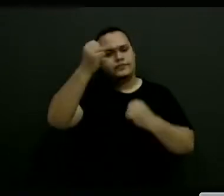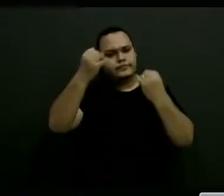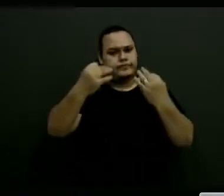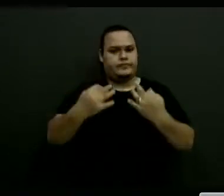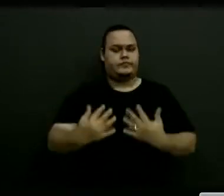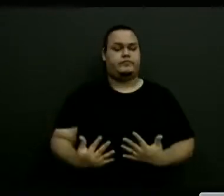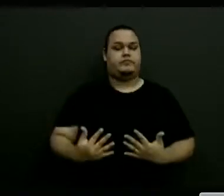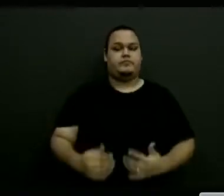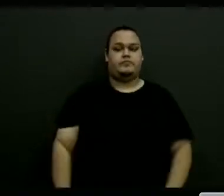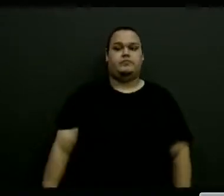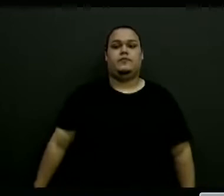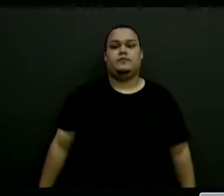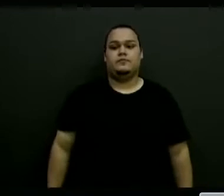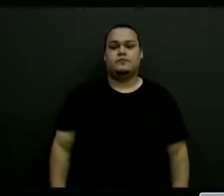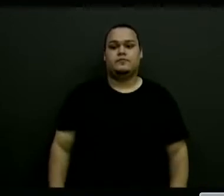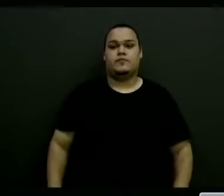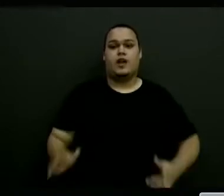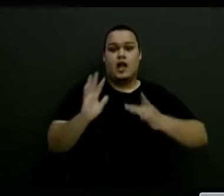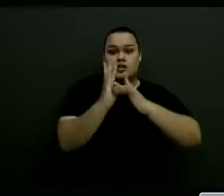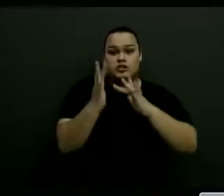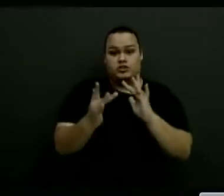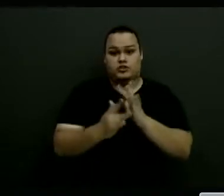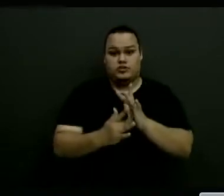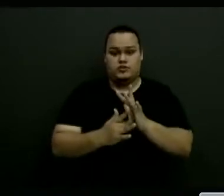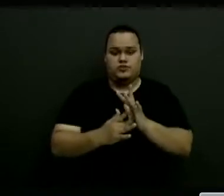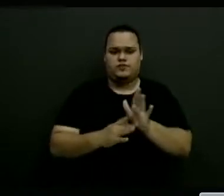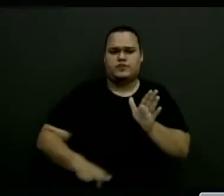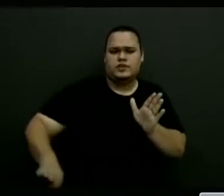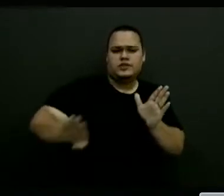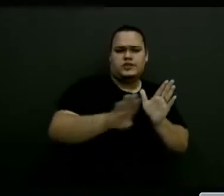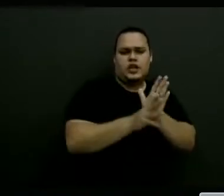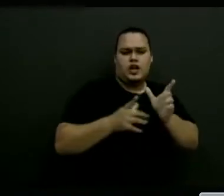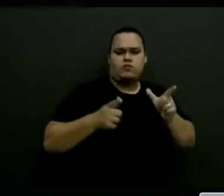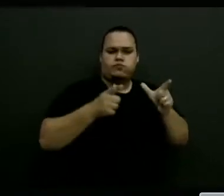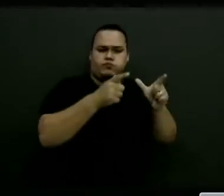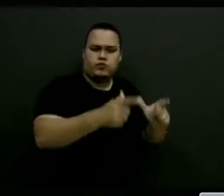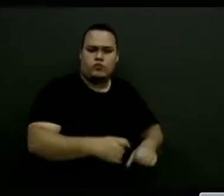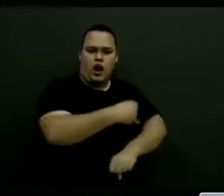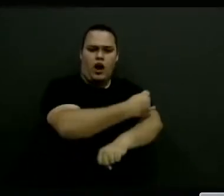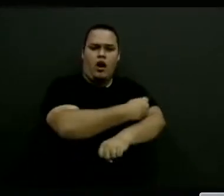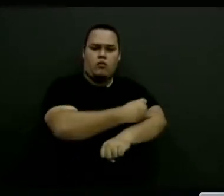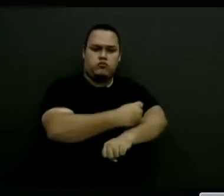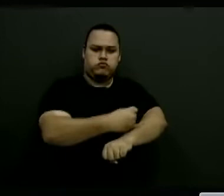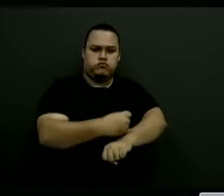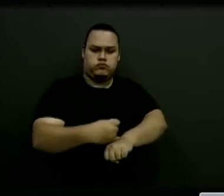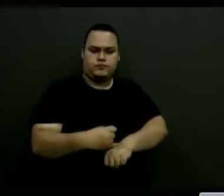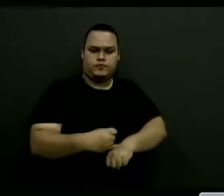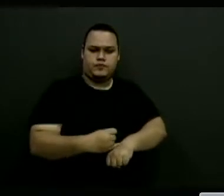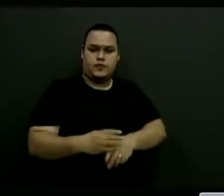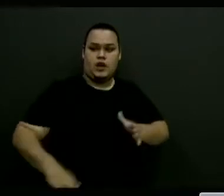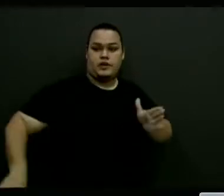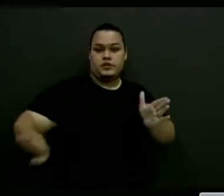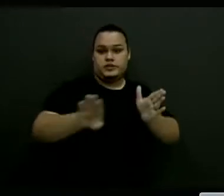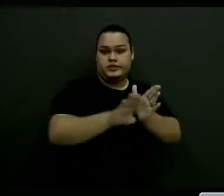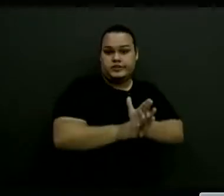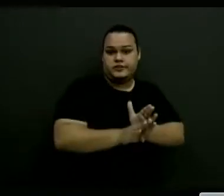Jesus chega para ser batizado por João Batista. Outro dos evangelhos dizem que Jesus estava orando quando